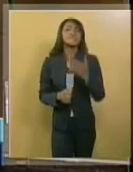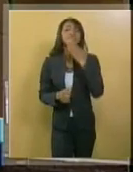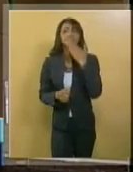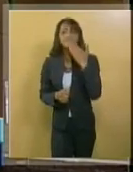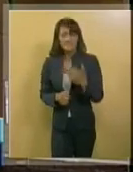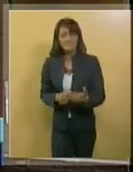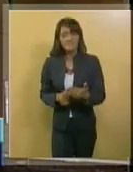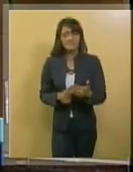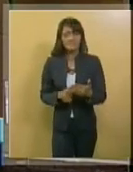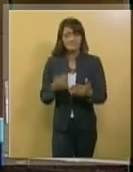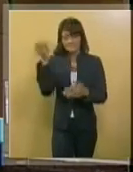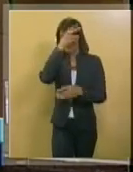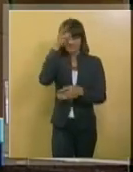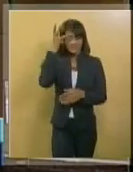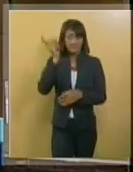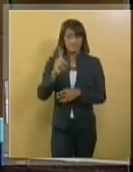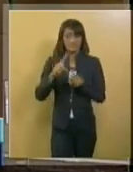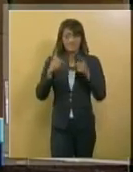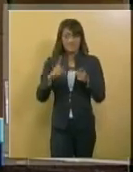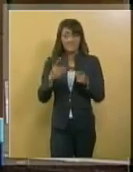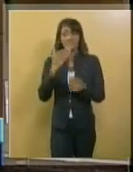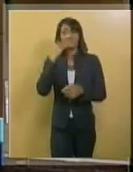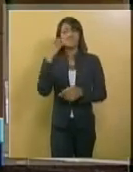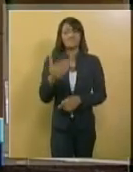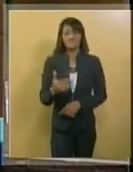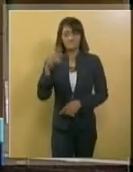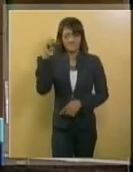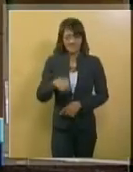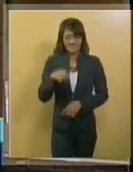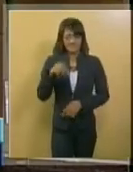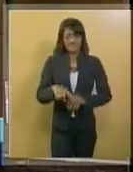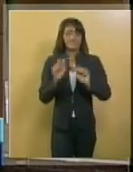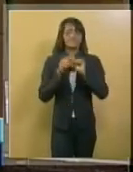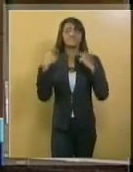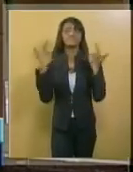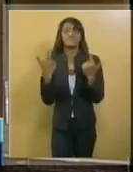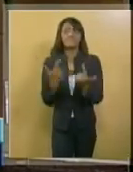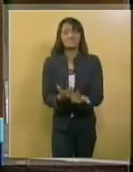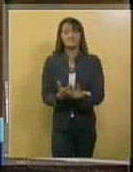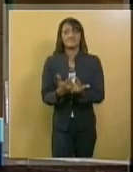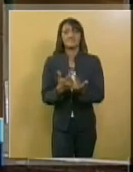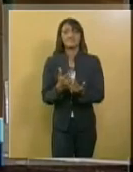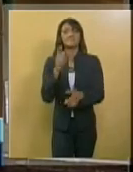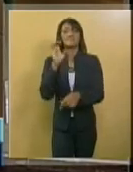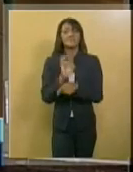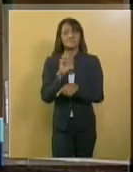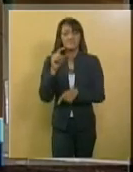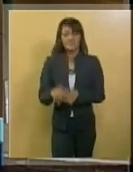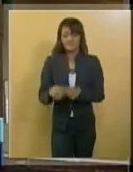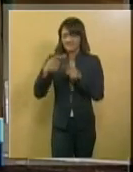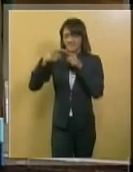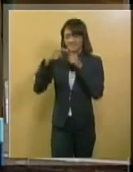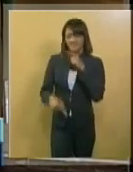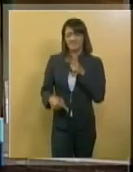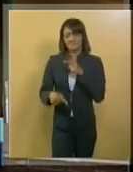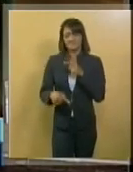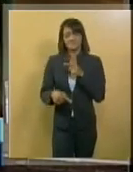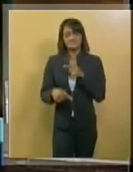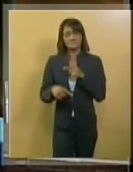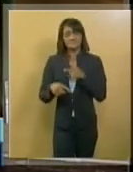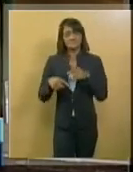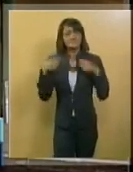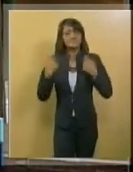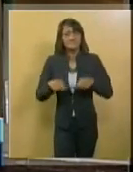não é no município, eu estou pedindo ao Estado, a esta casa, para ser proibido o uso de veículo